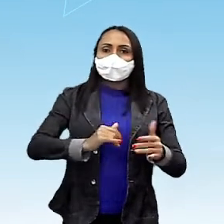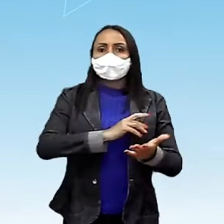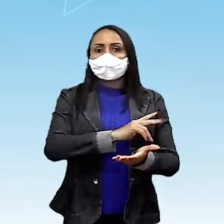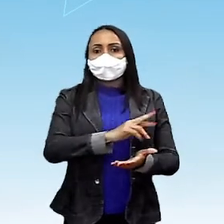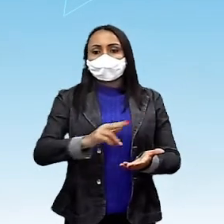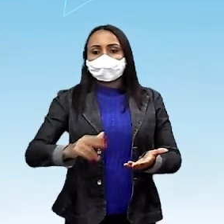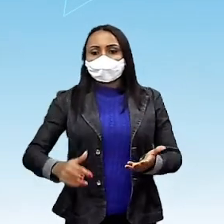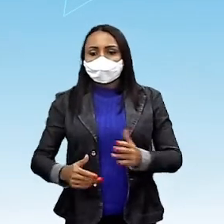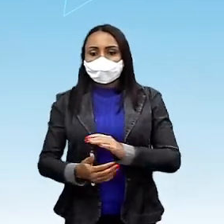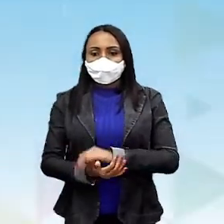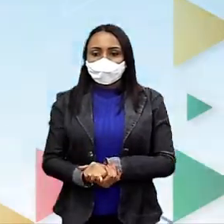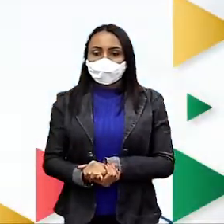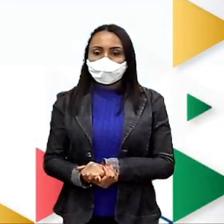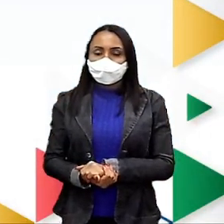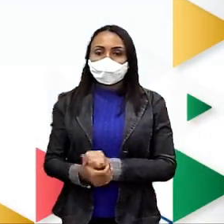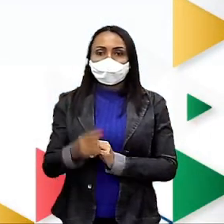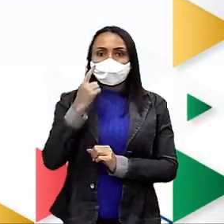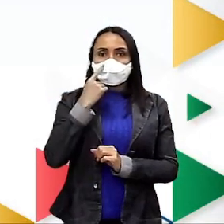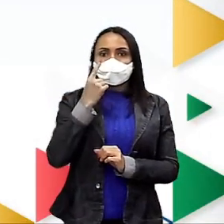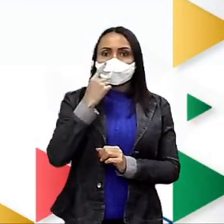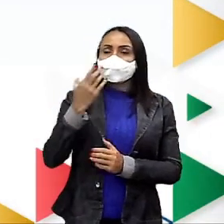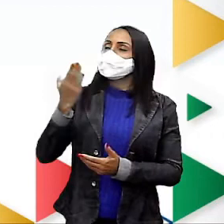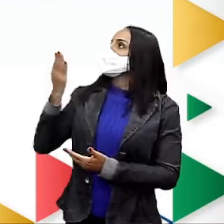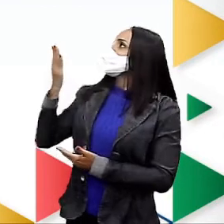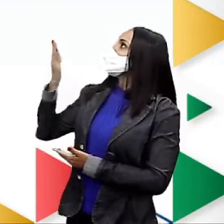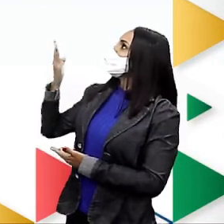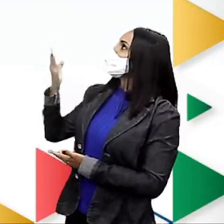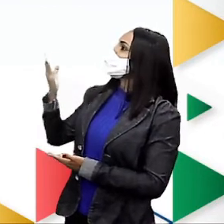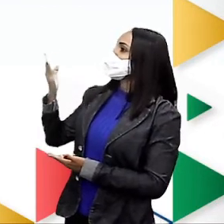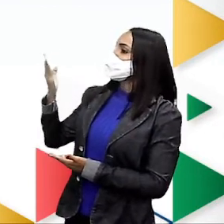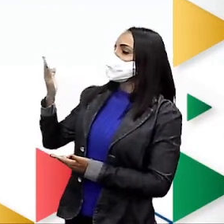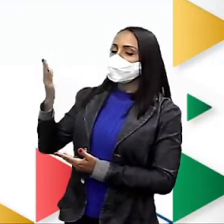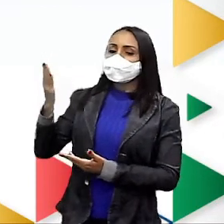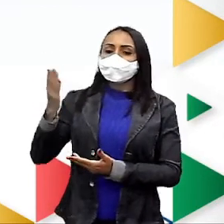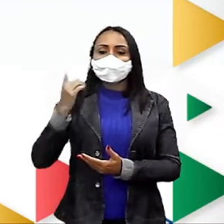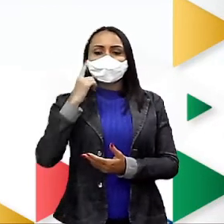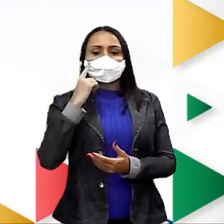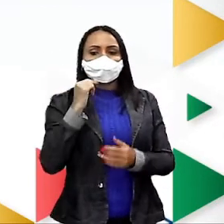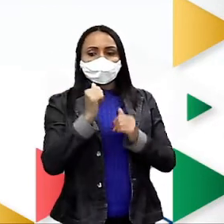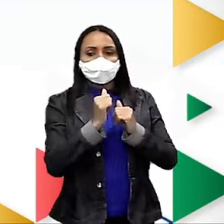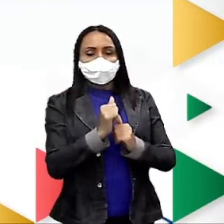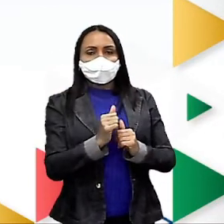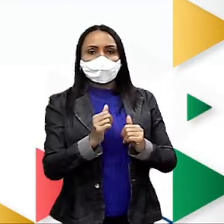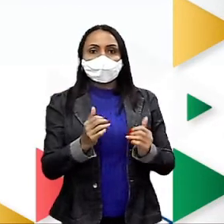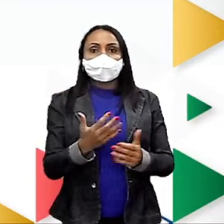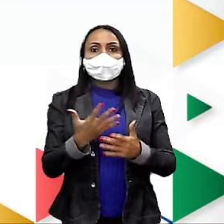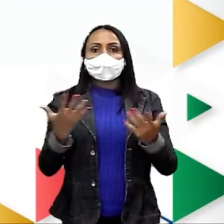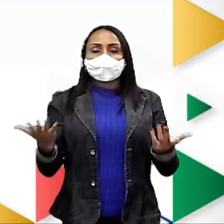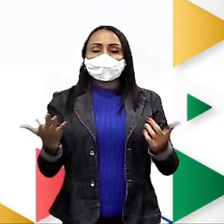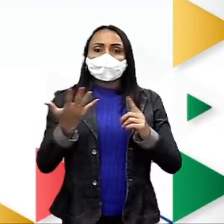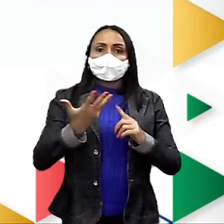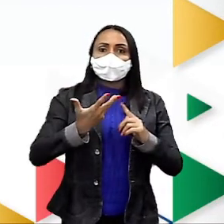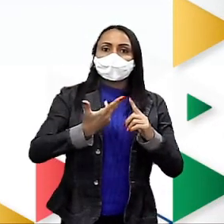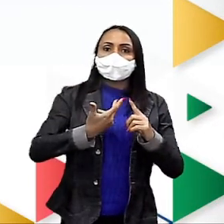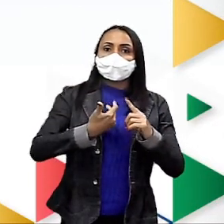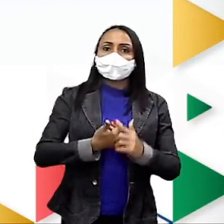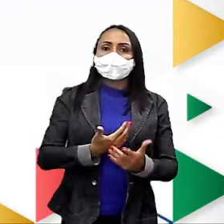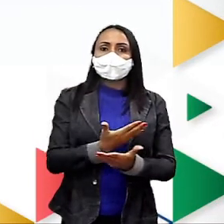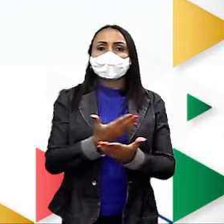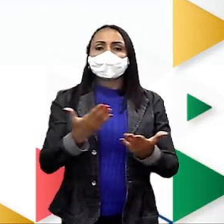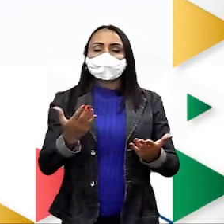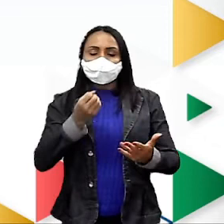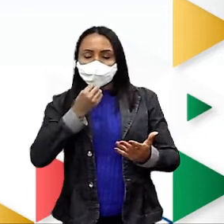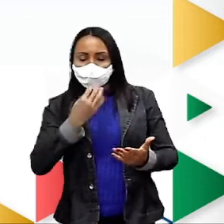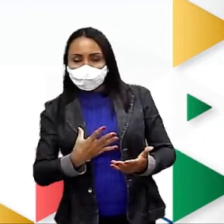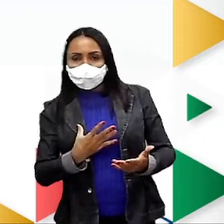E vamos adiante. Olhem só na tela. Veremos isso a seguir. Quais os pilares para uma boa entrevista?